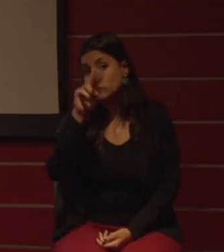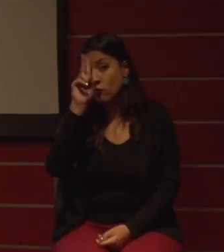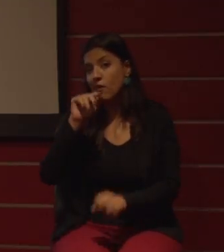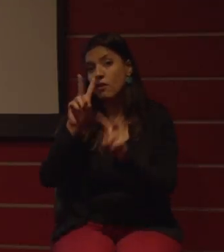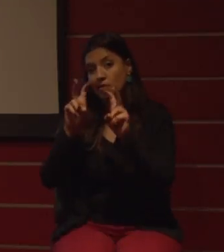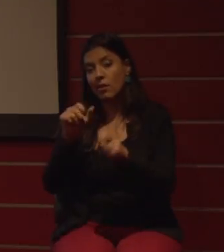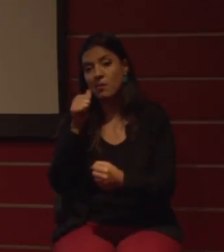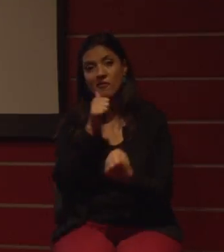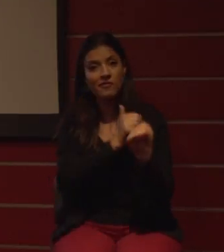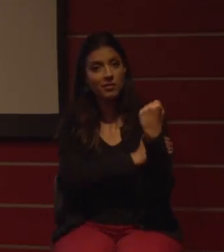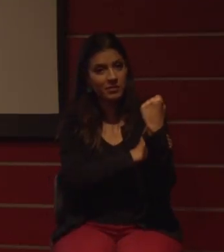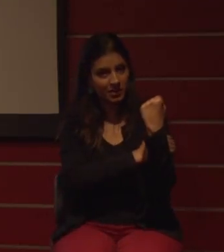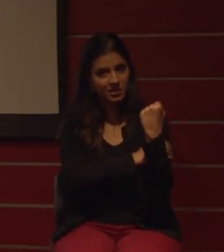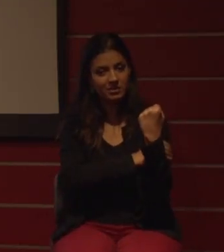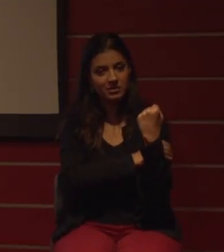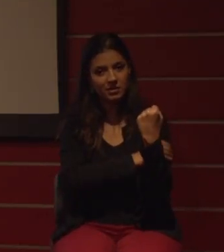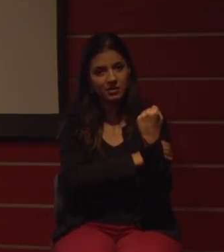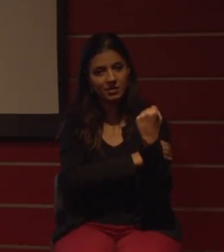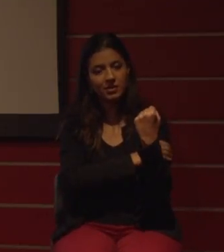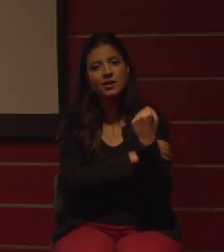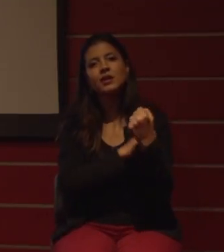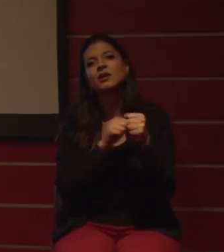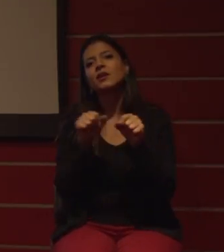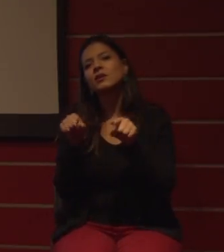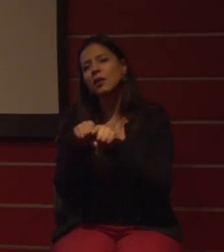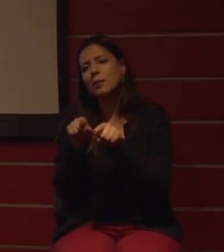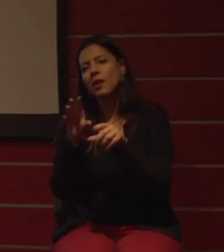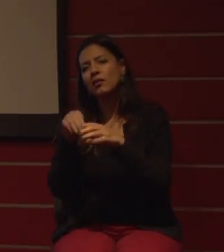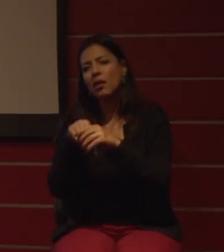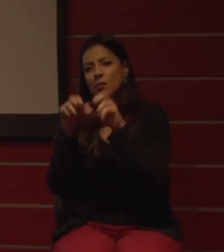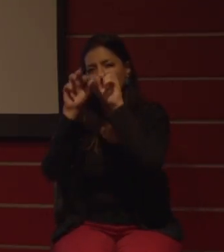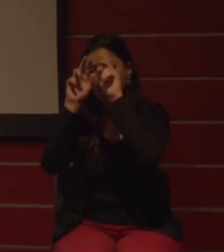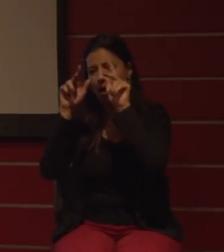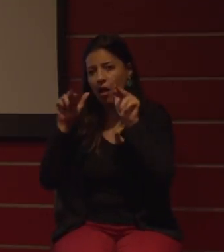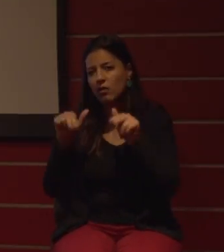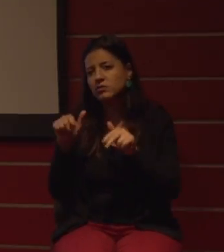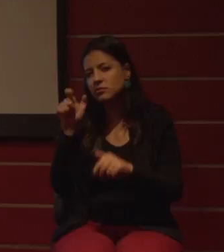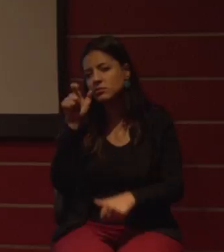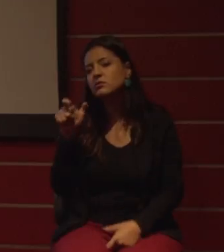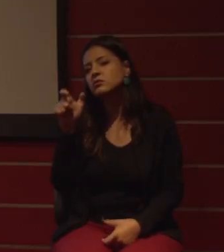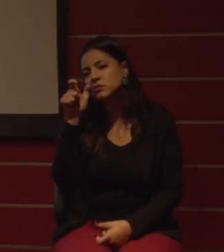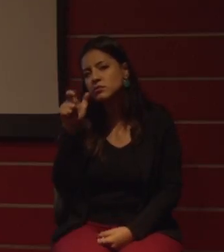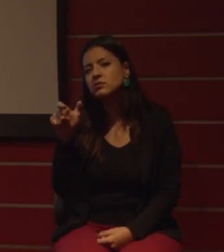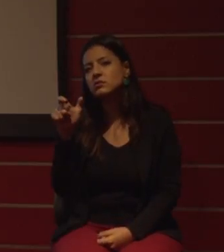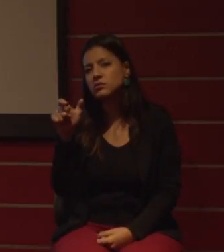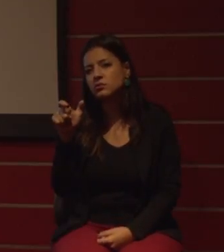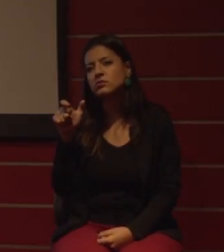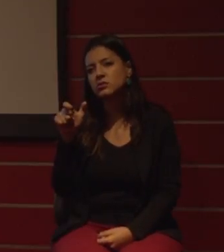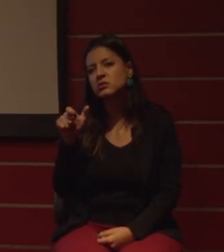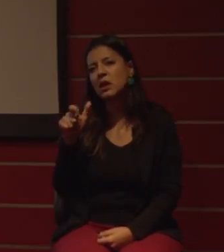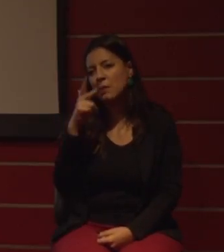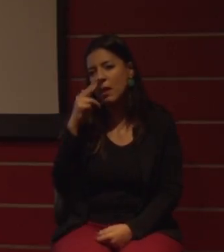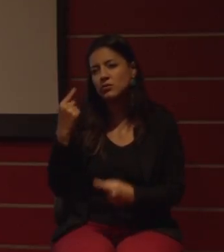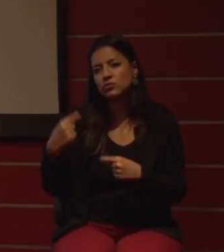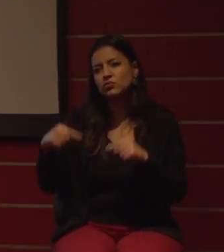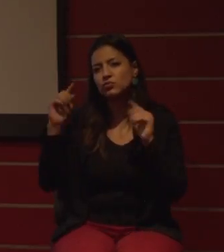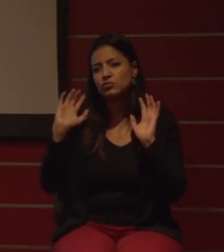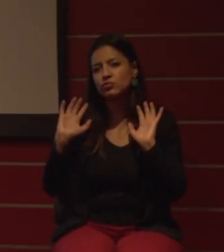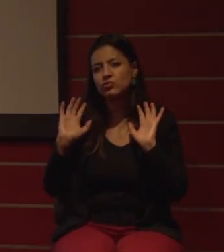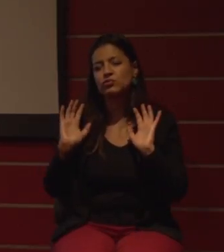racialmente eh interessante né racialmente challenge né